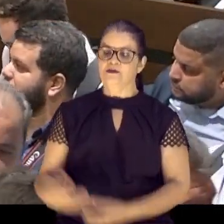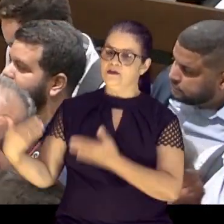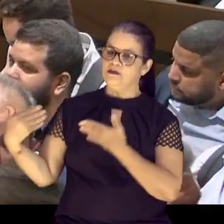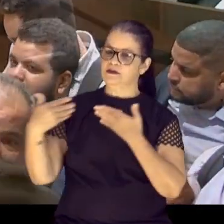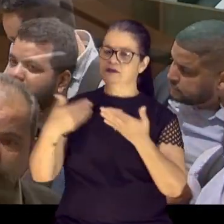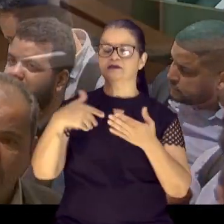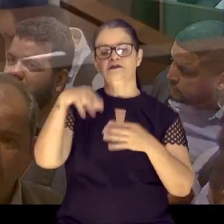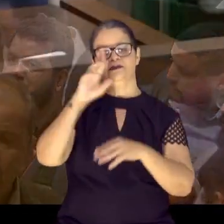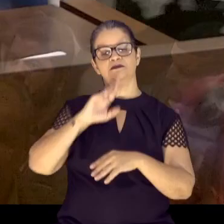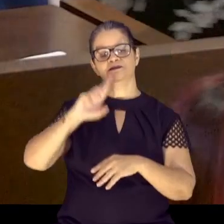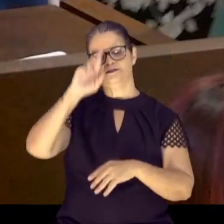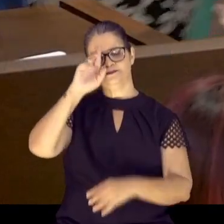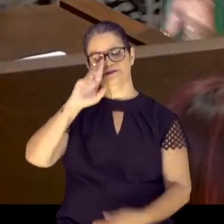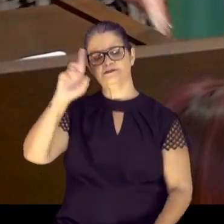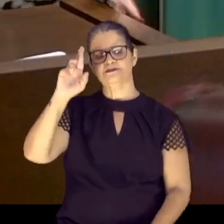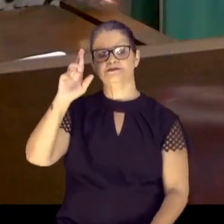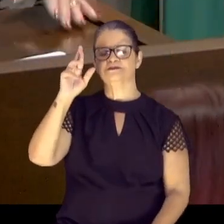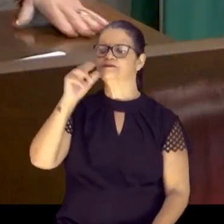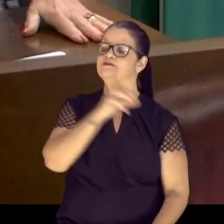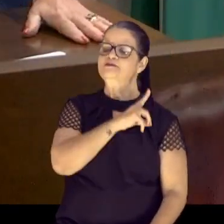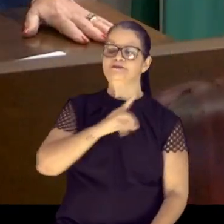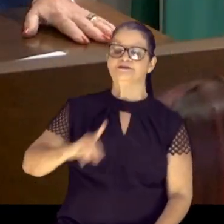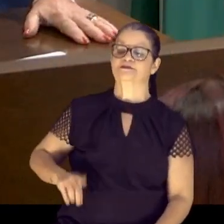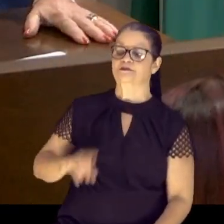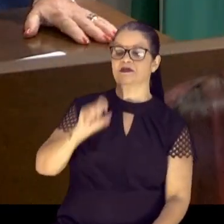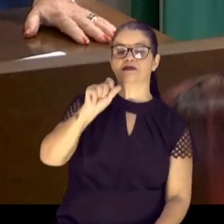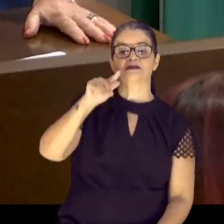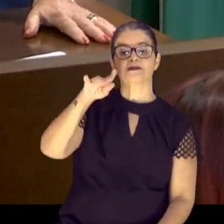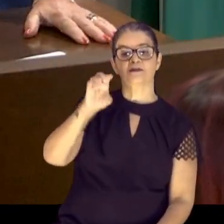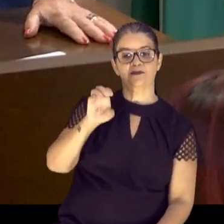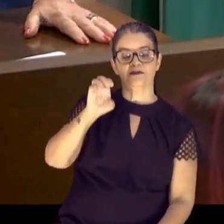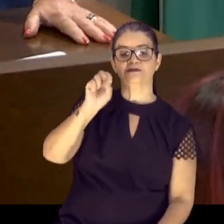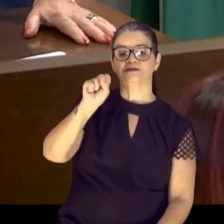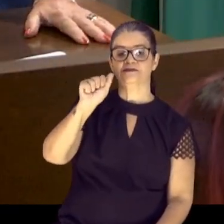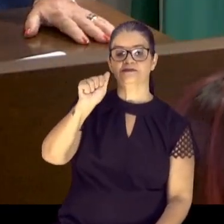Convidamos a excelentíssima senhora deputada Simone Santana.